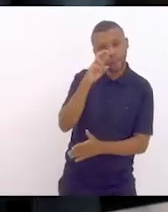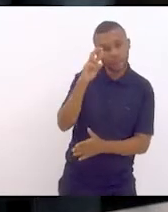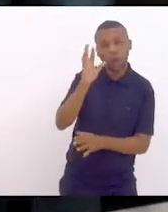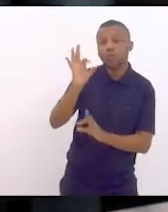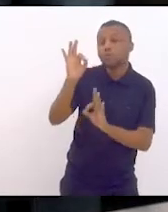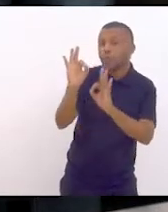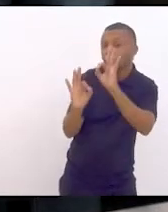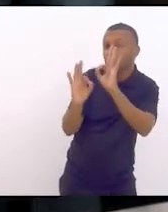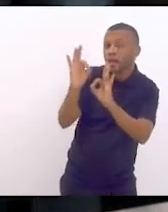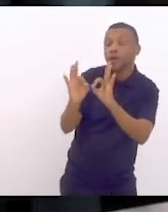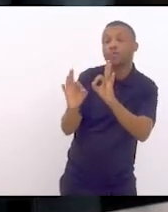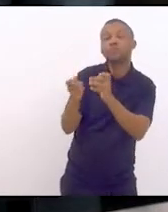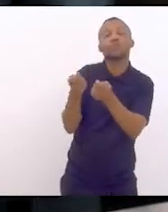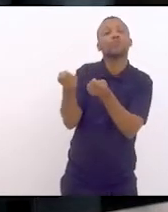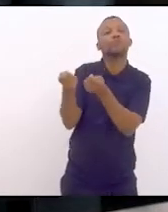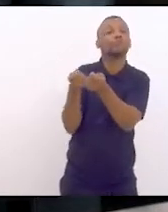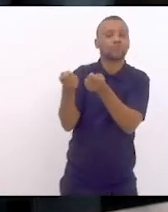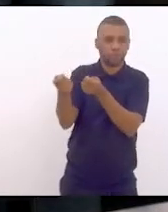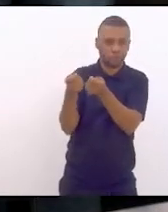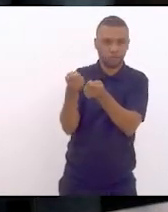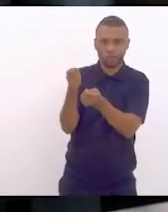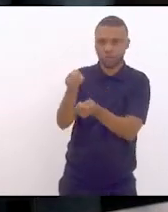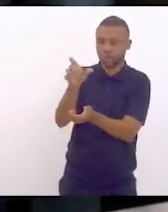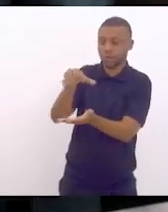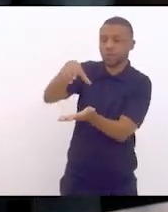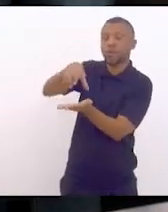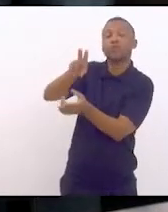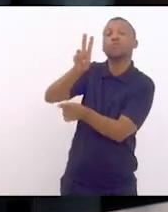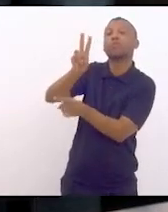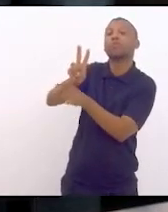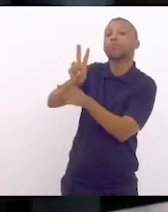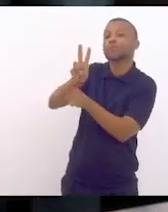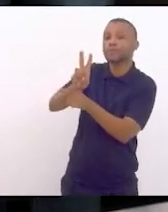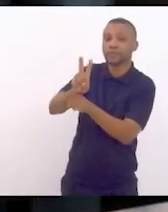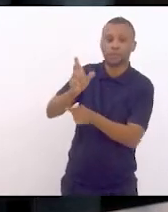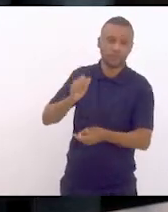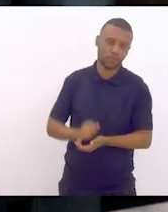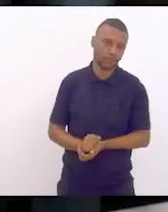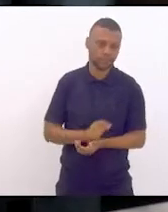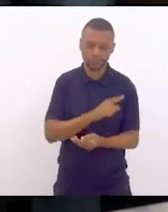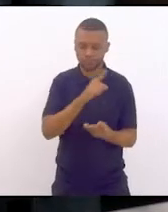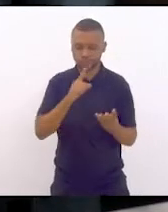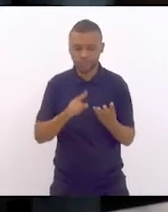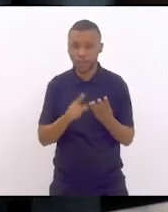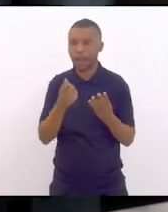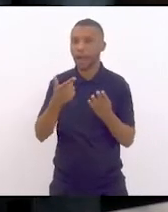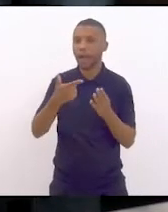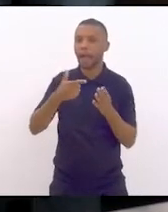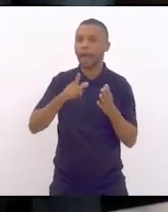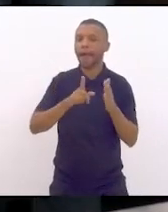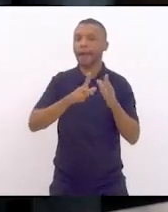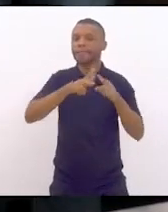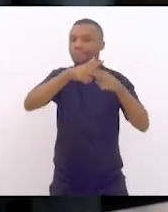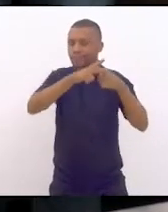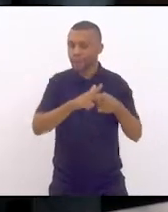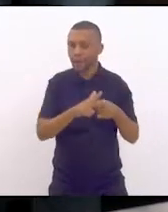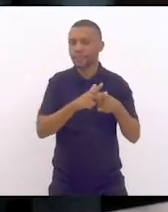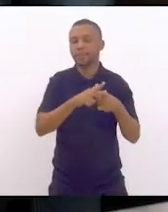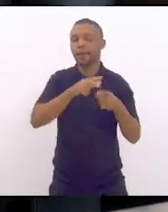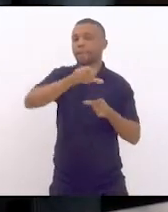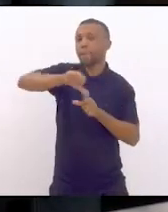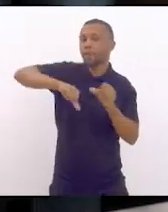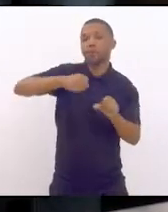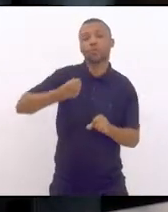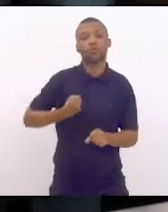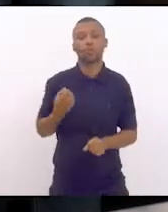desta unidade de conservação. E, finalmente, a emenda modificativa número 4, e